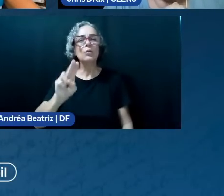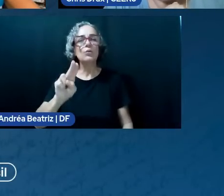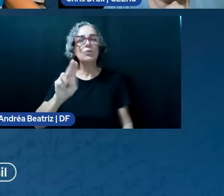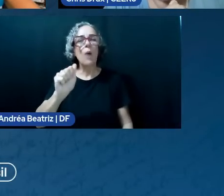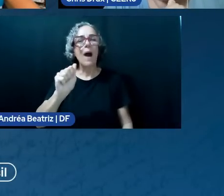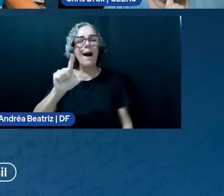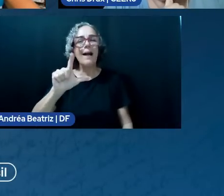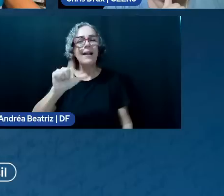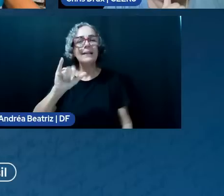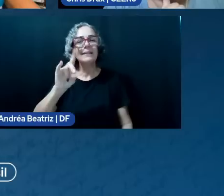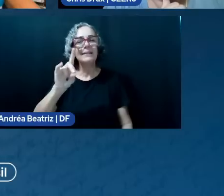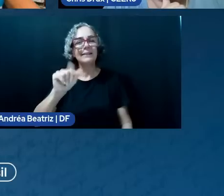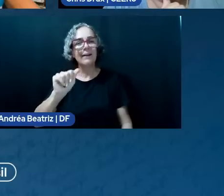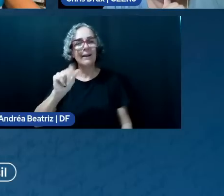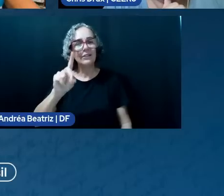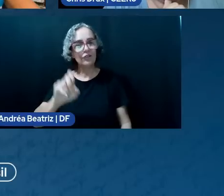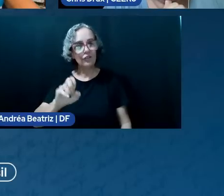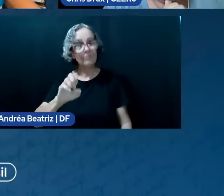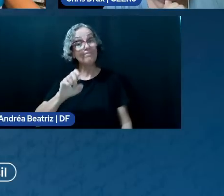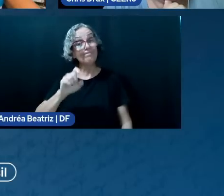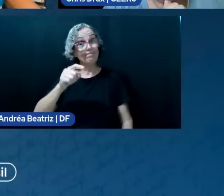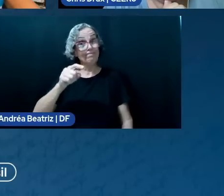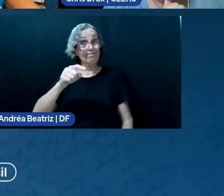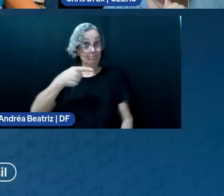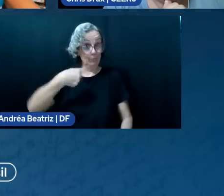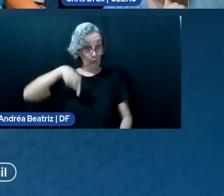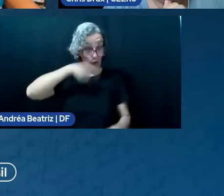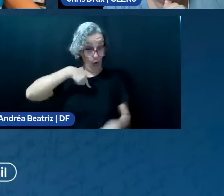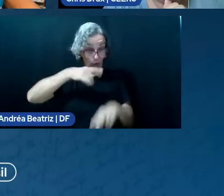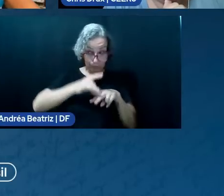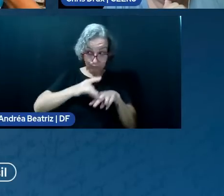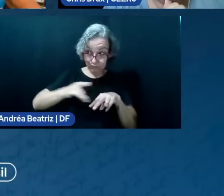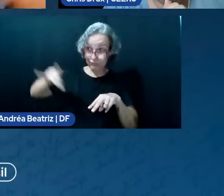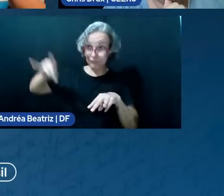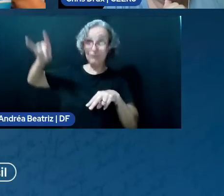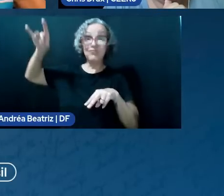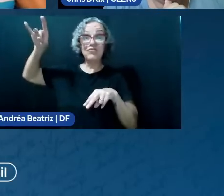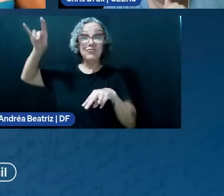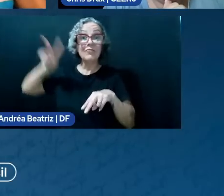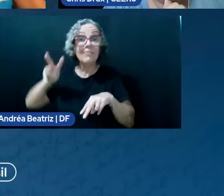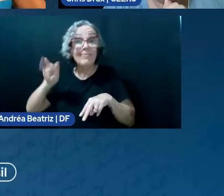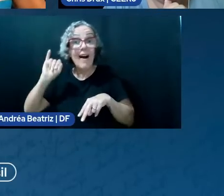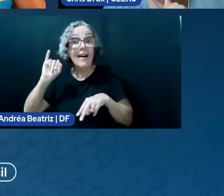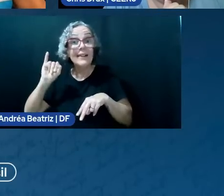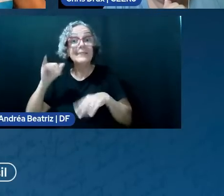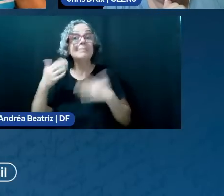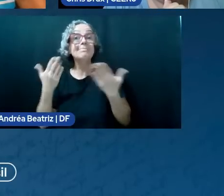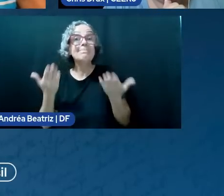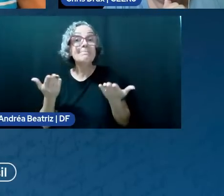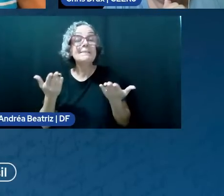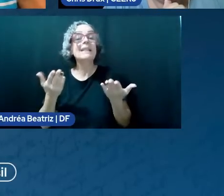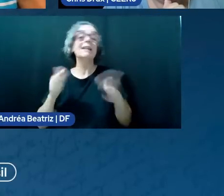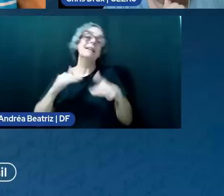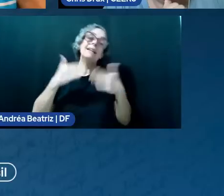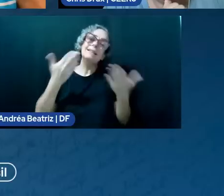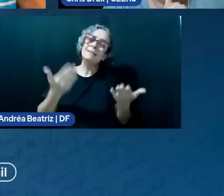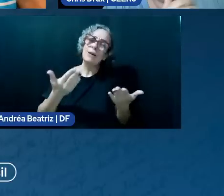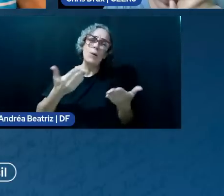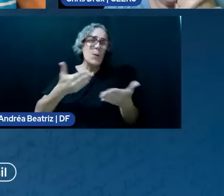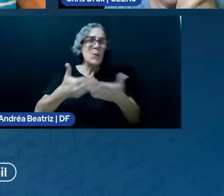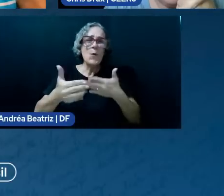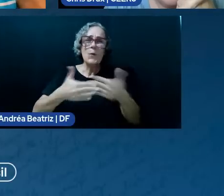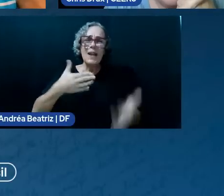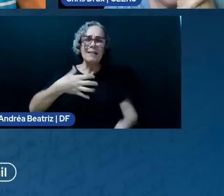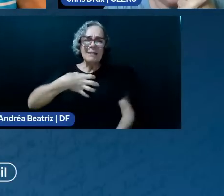no mundo espiritual, né? E nós sabemos que todo pensamento, todo sentimento, toda emoção se origina